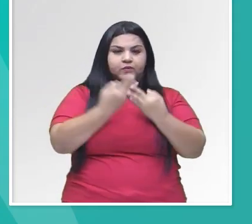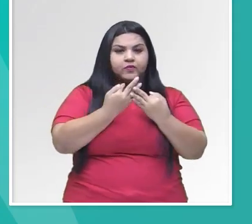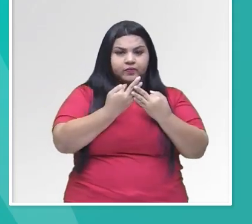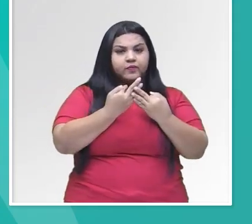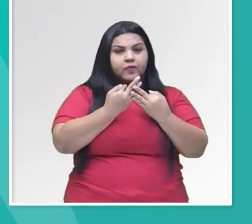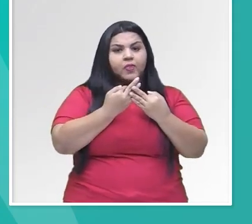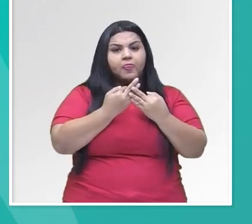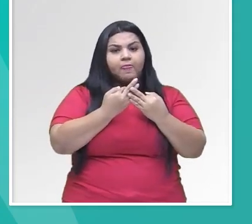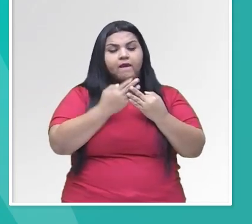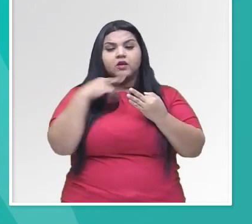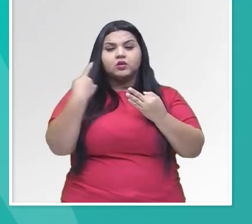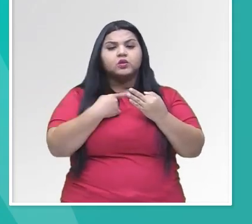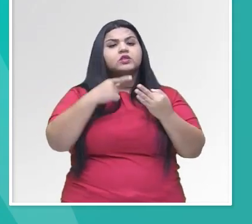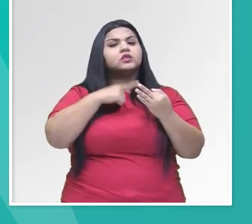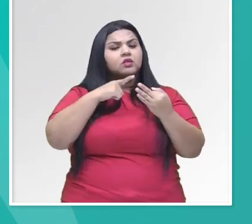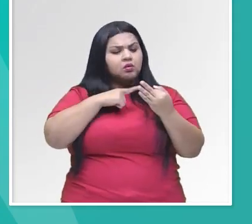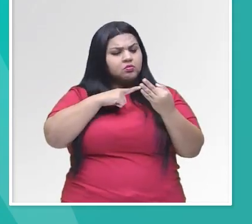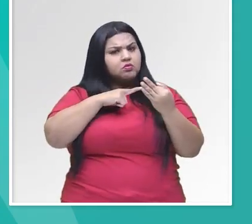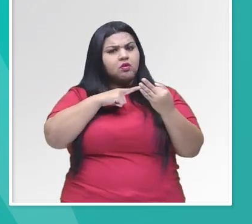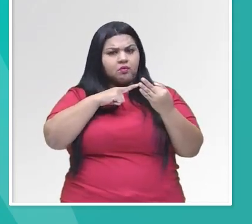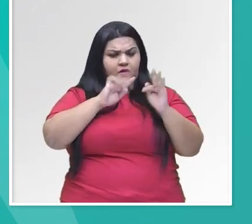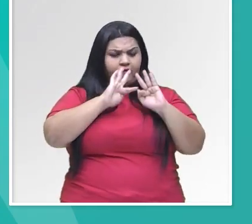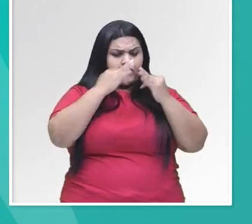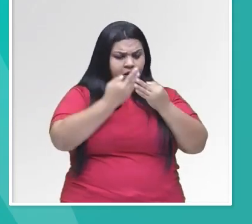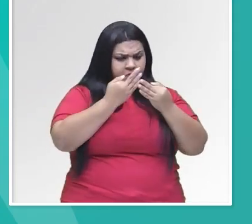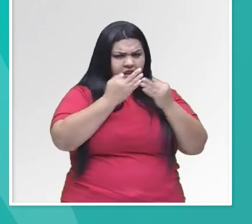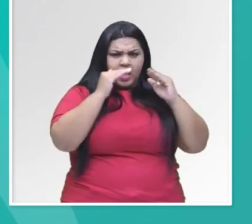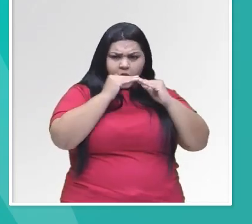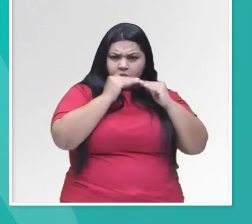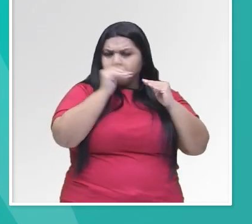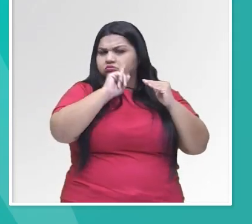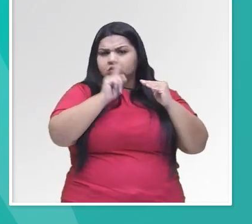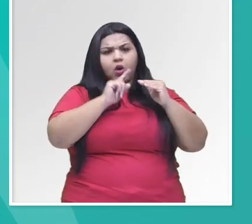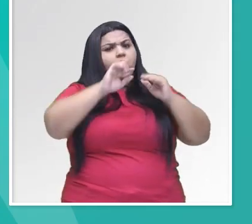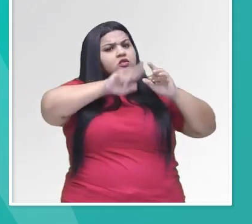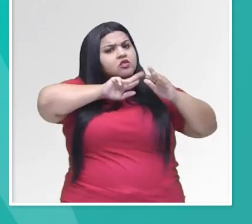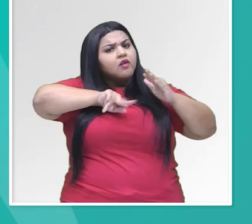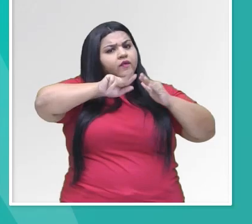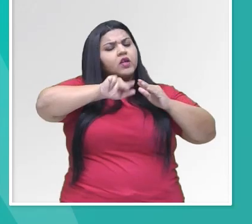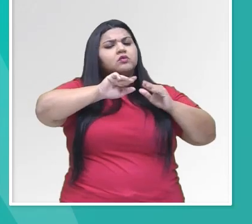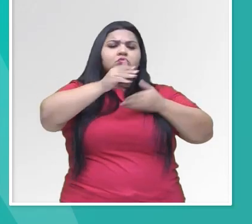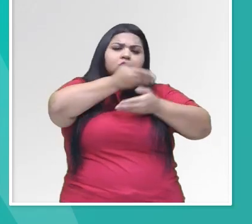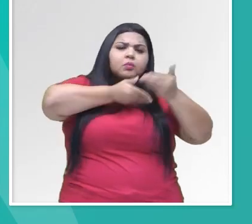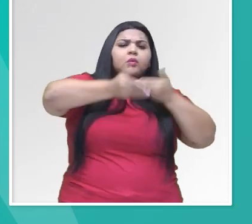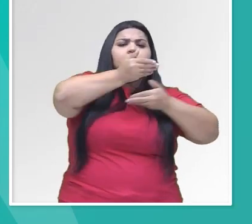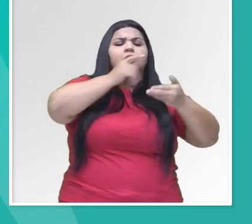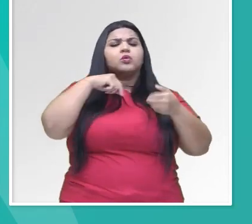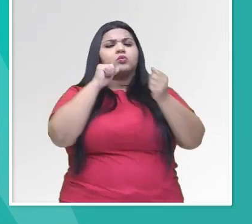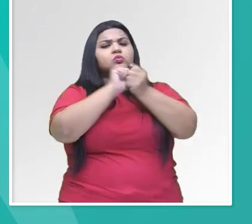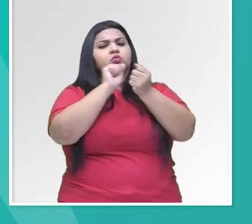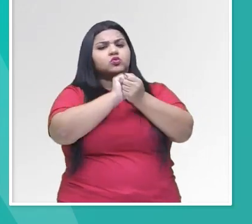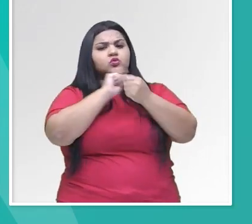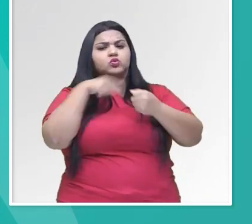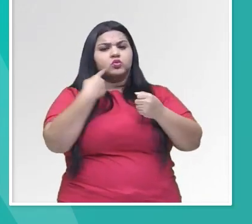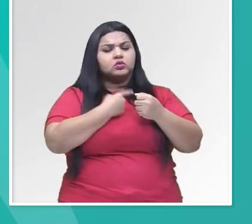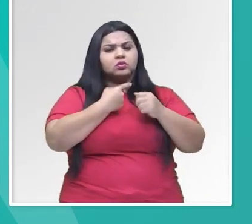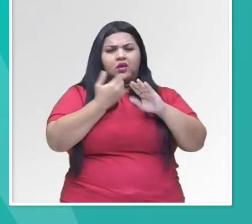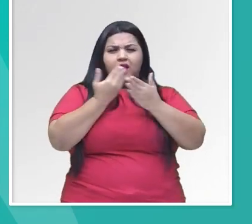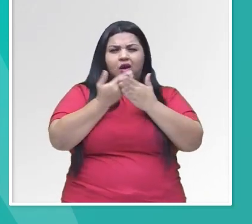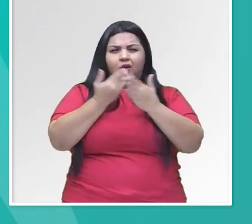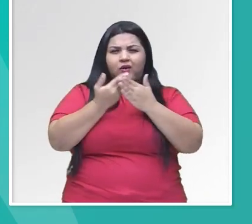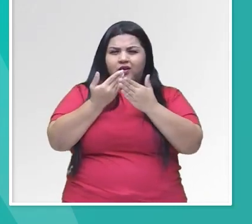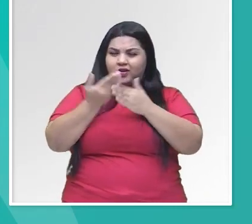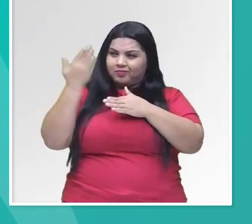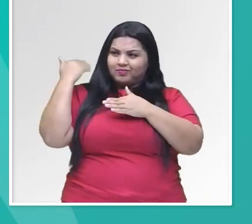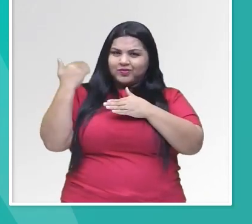nós temos pessoas diferenciadas, singulares, que convivem conosco. Na aula passada nós já